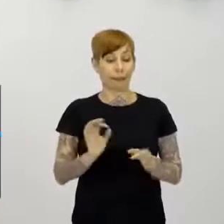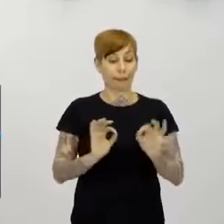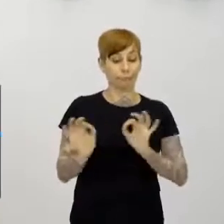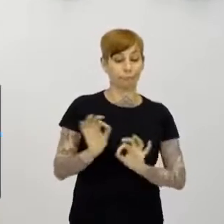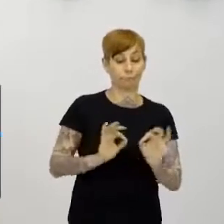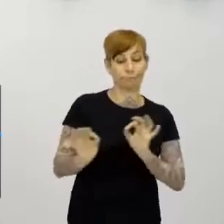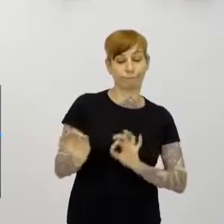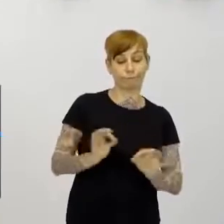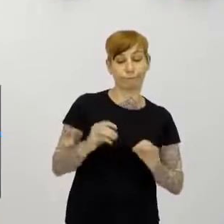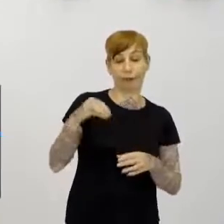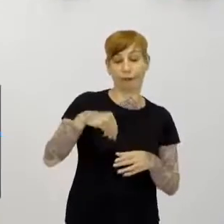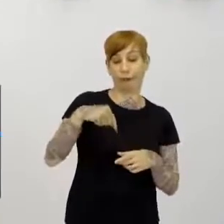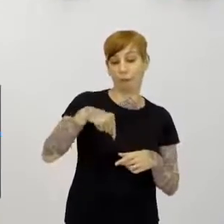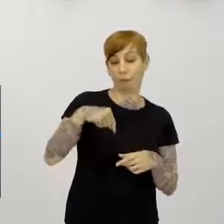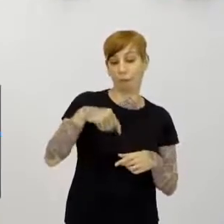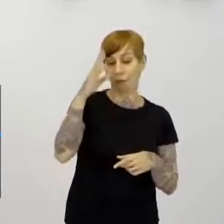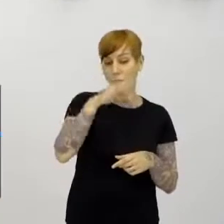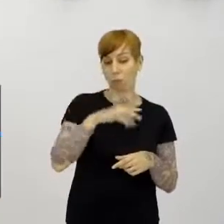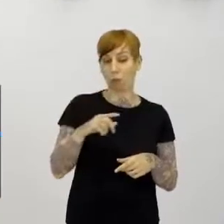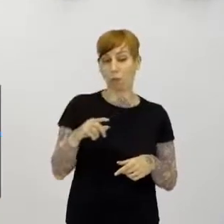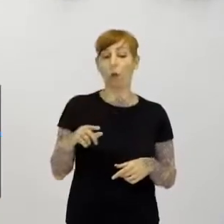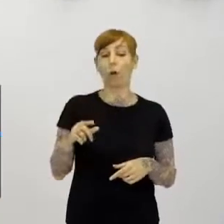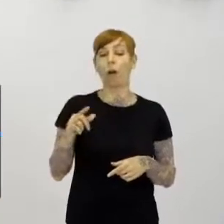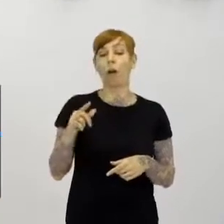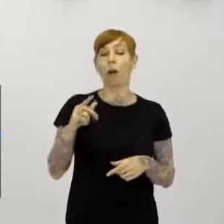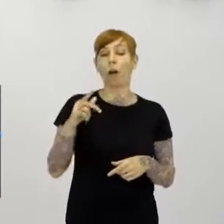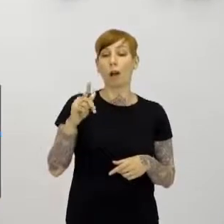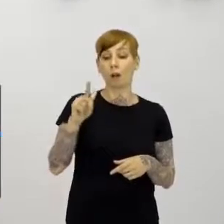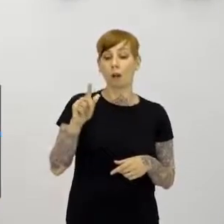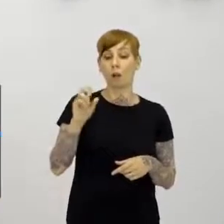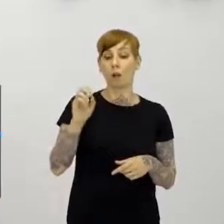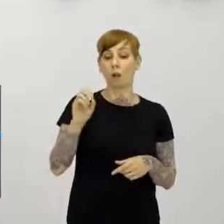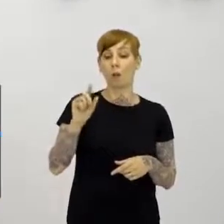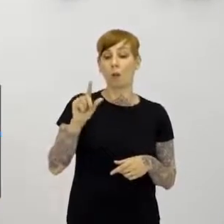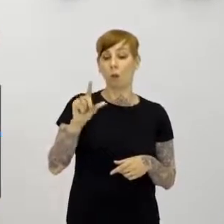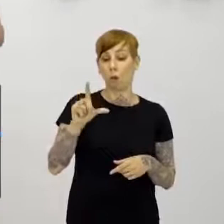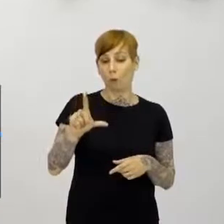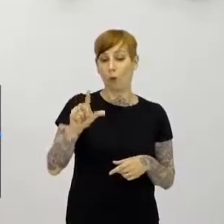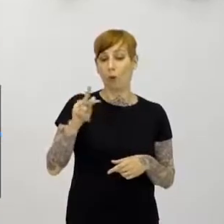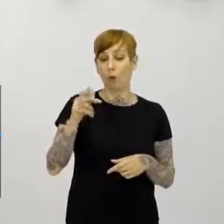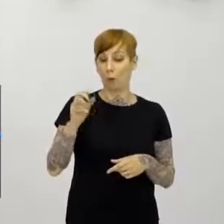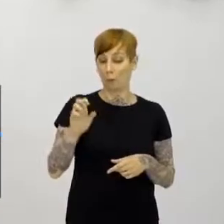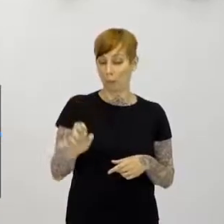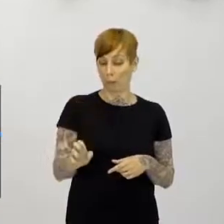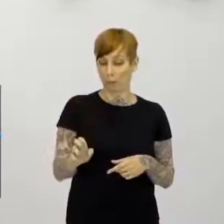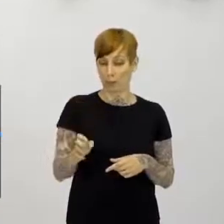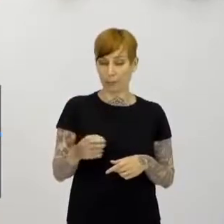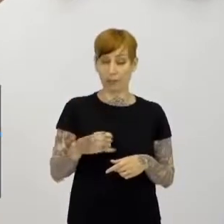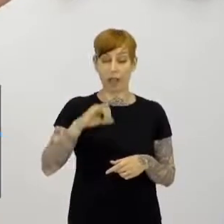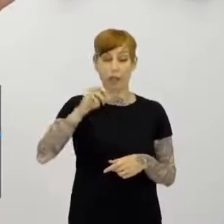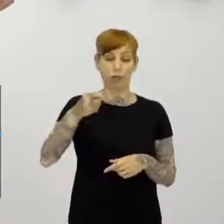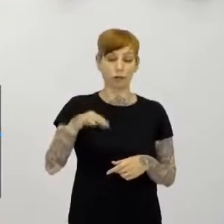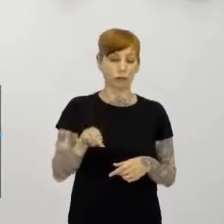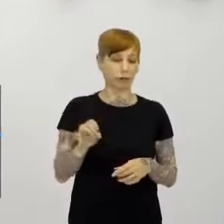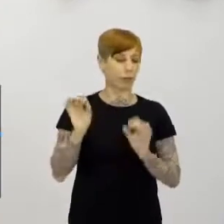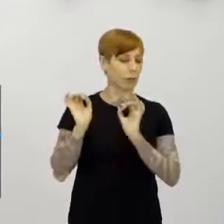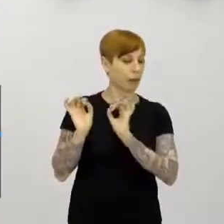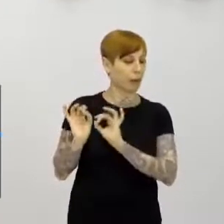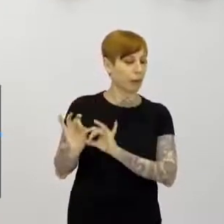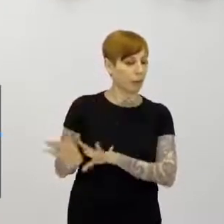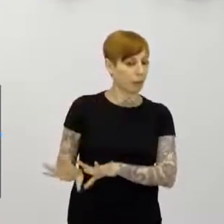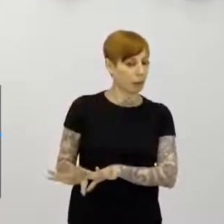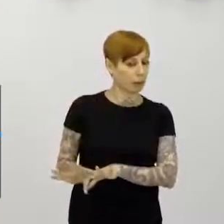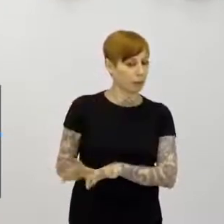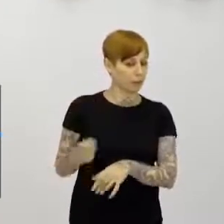tramando é um golpe. E Jânio Quadros acaba renunciando. Ele até renuncia assim, forças terríveis me retiraram, né,